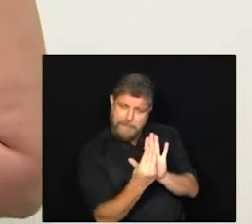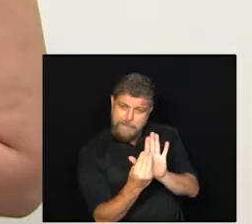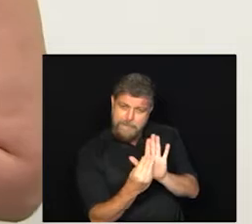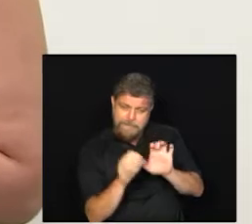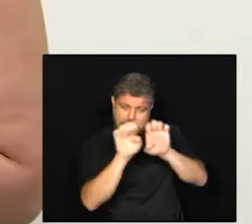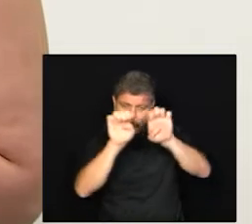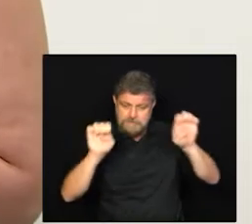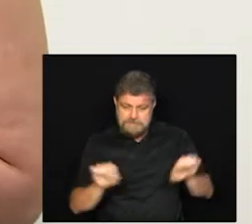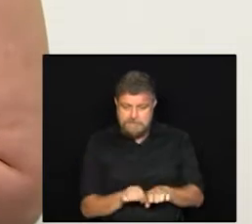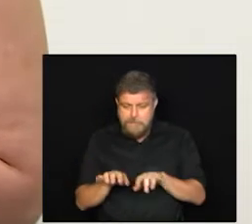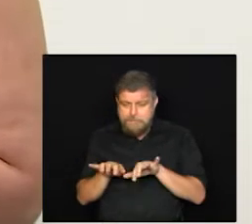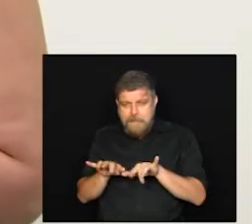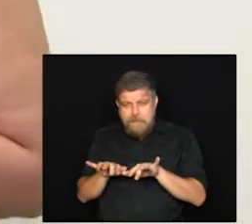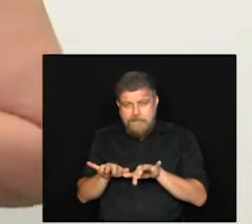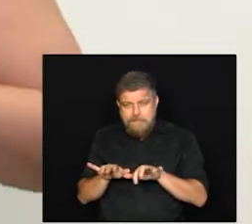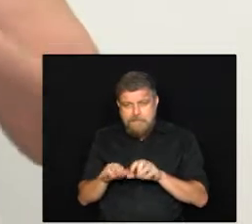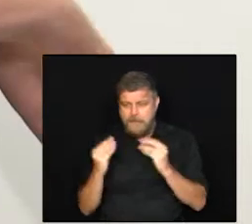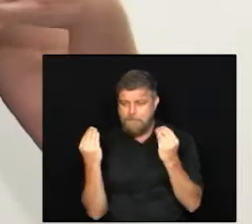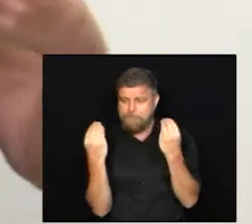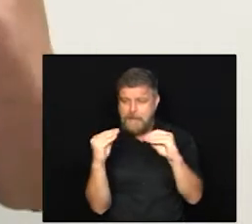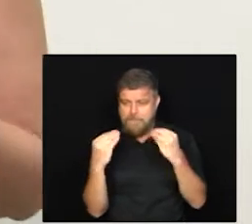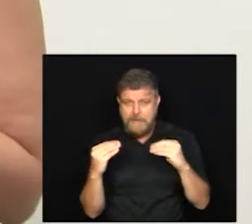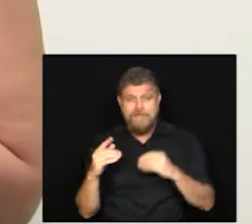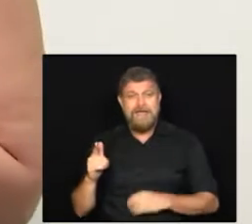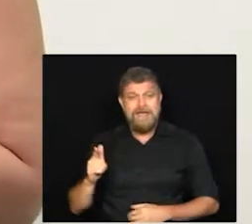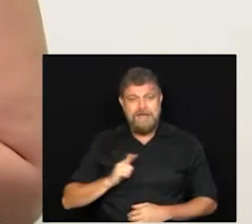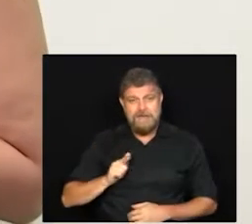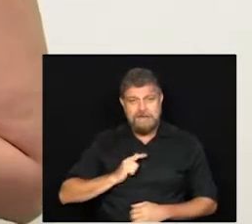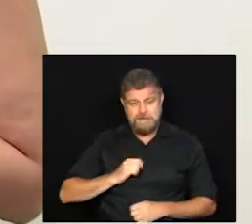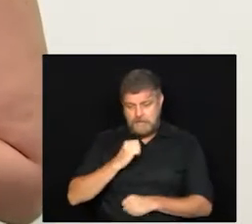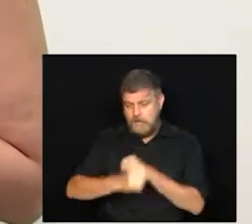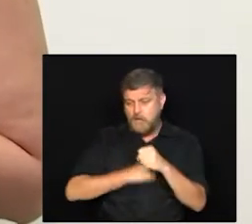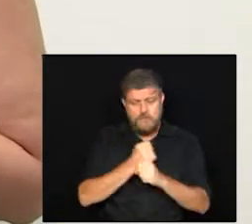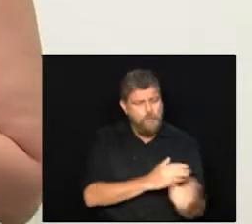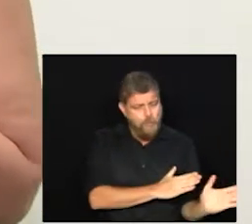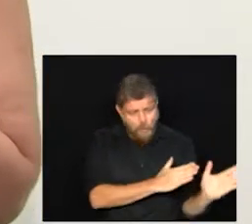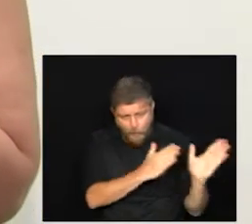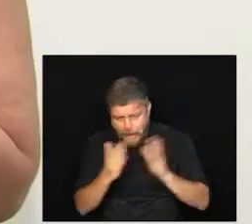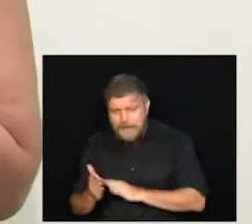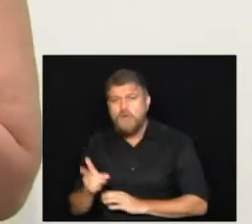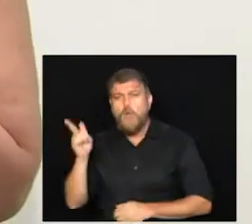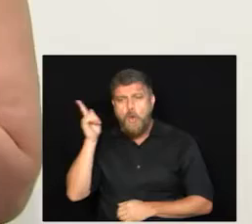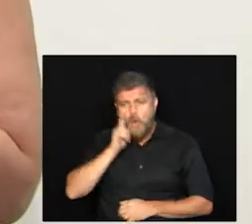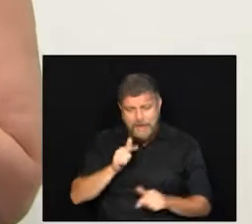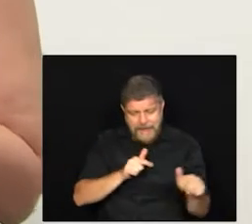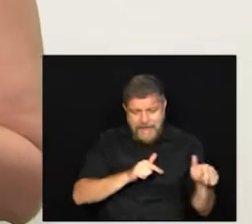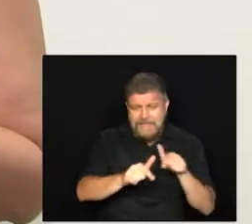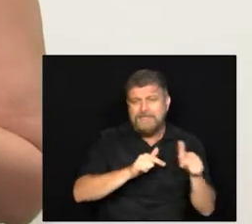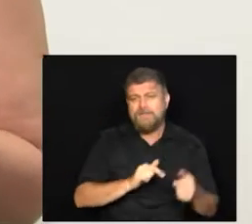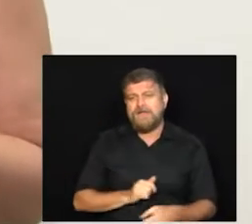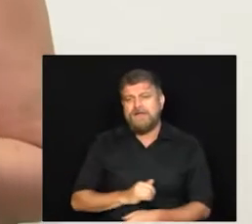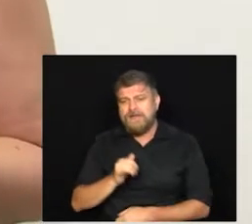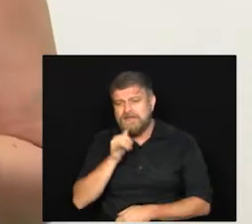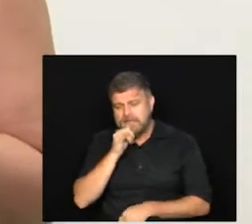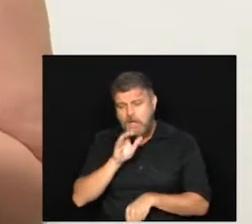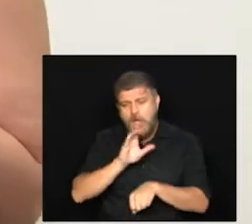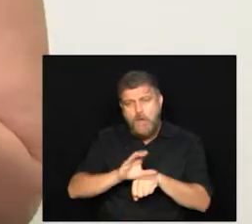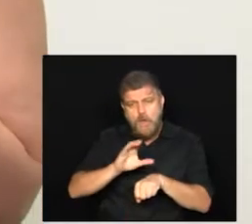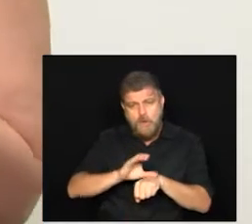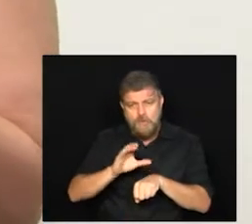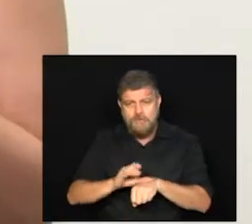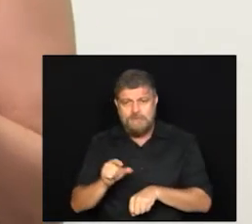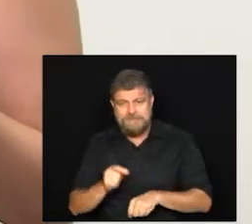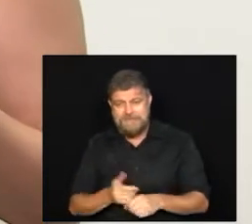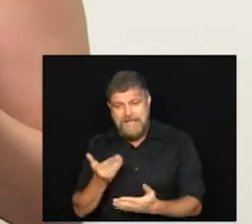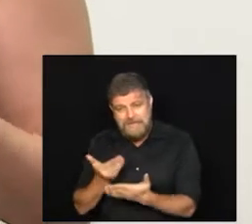sistema, porque nós temos vagas no ano todo. Né? Tanto para cursos de ensino médio,